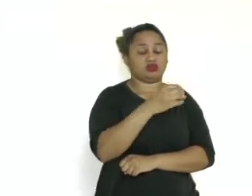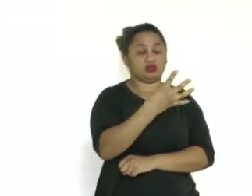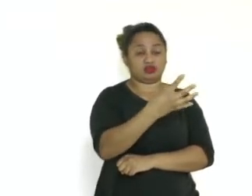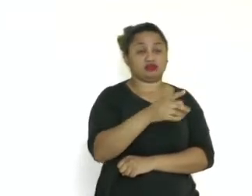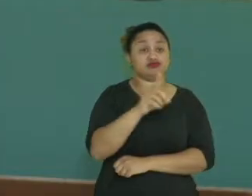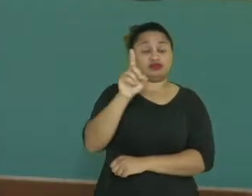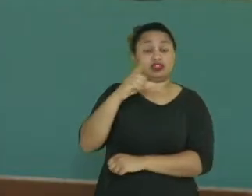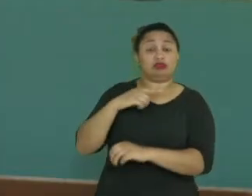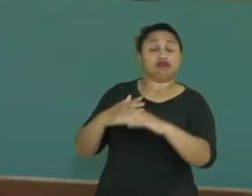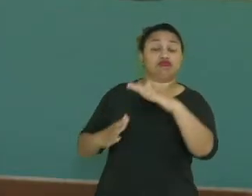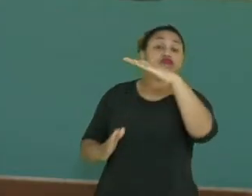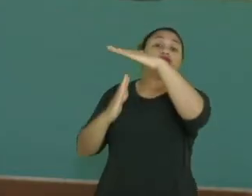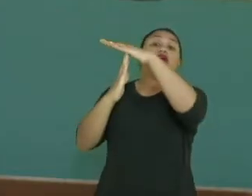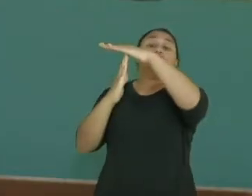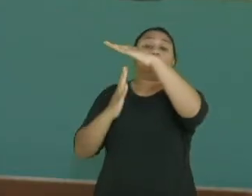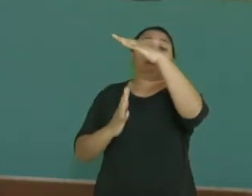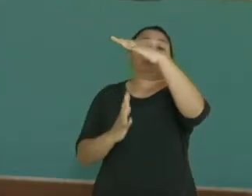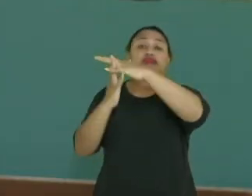um aumento acelerado ali, ó,